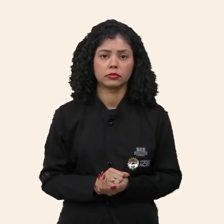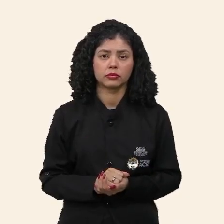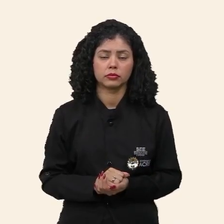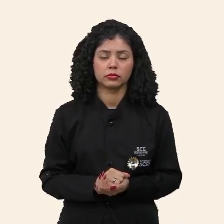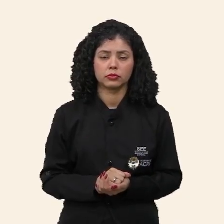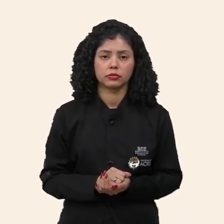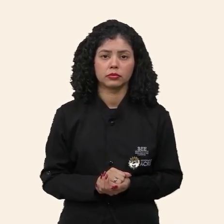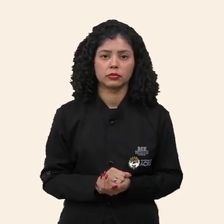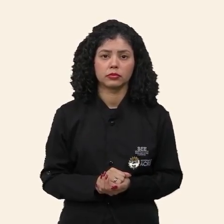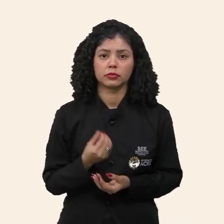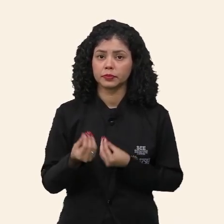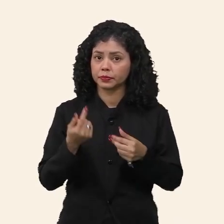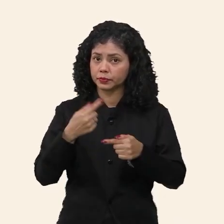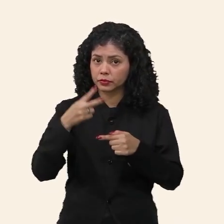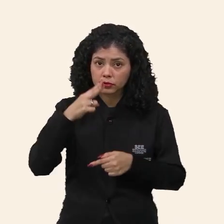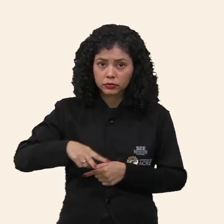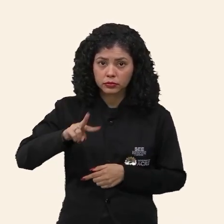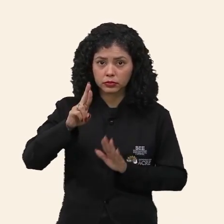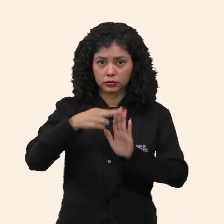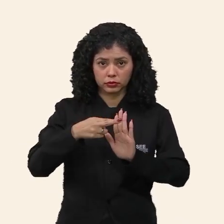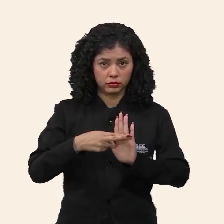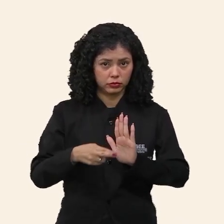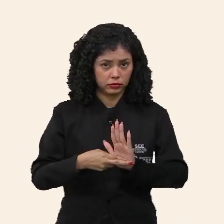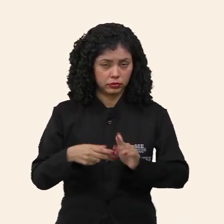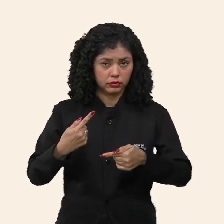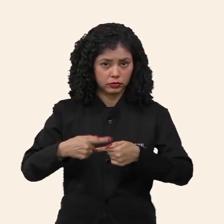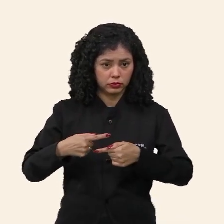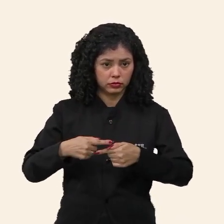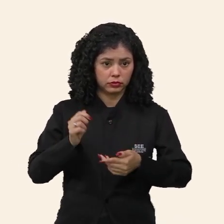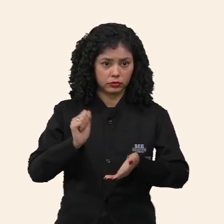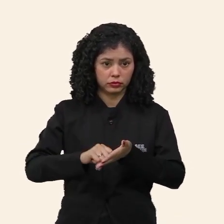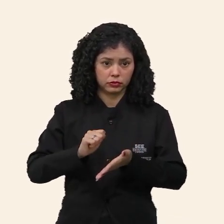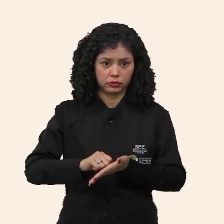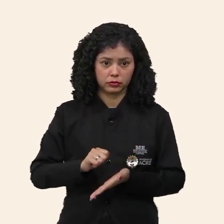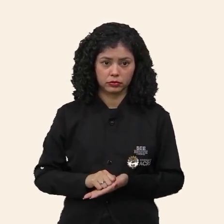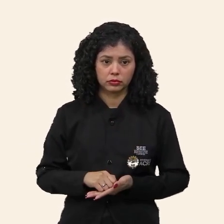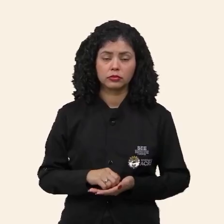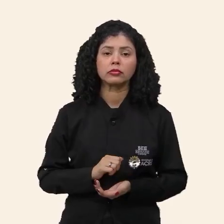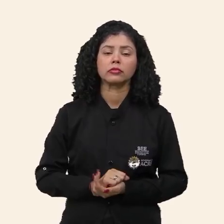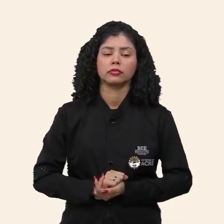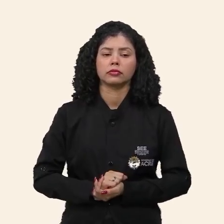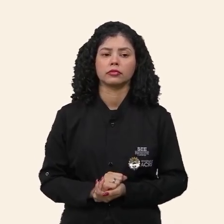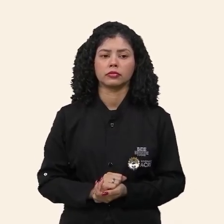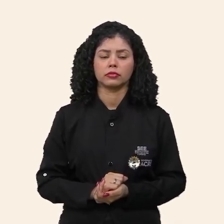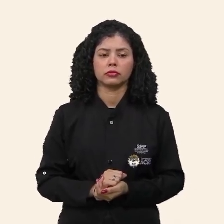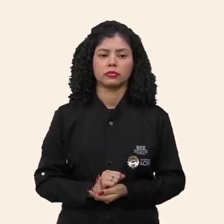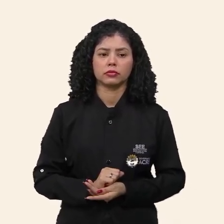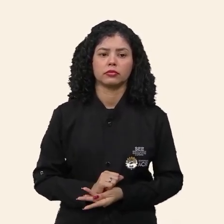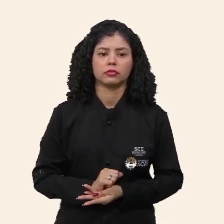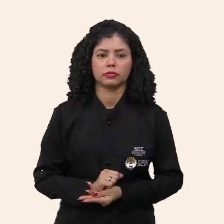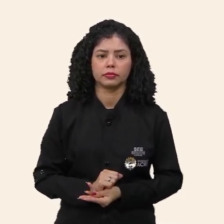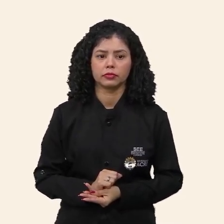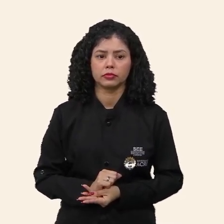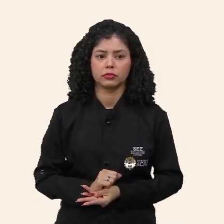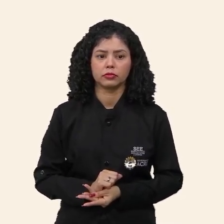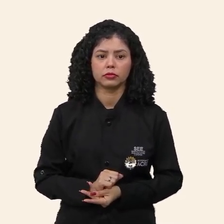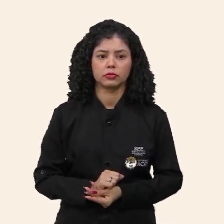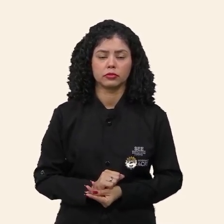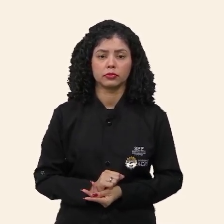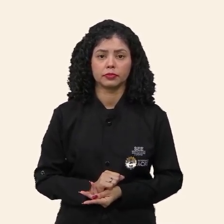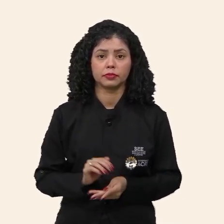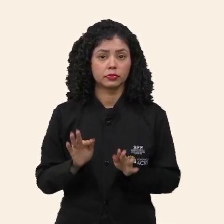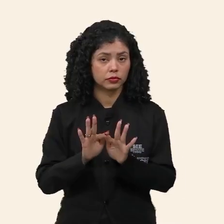incorreto, conforme a visão da gramática prescritiva e da gramática descritiva. Então vamos lá.